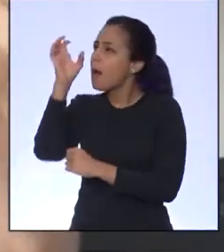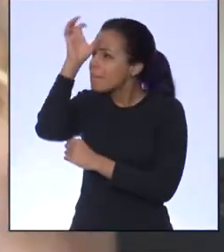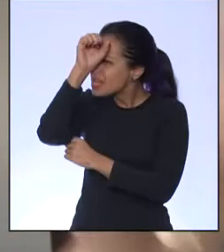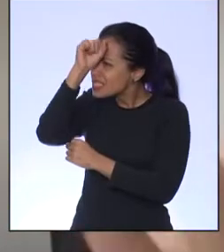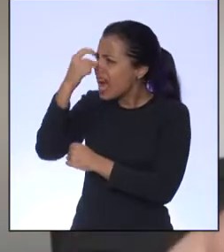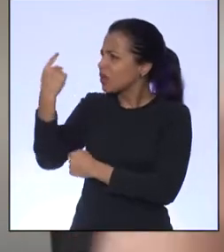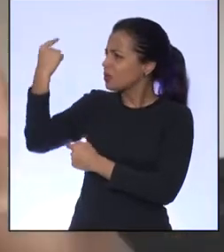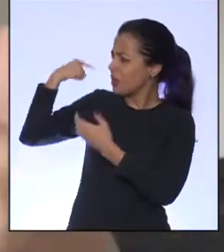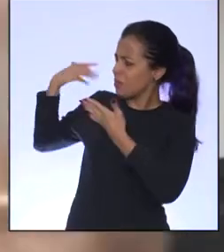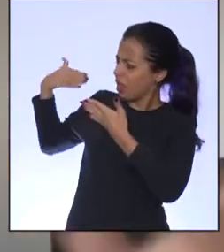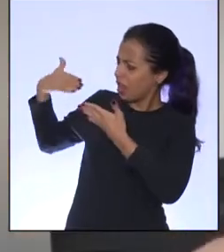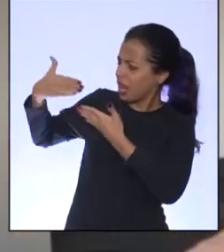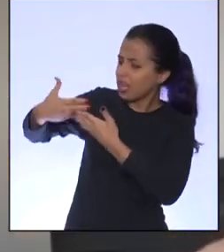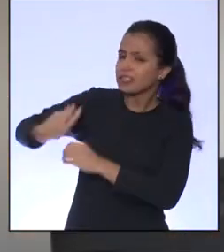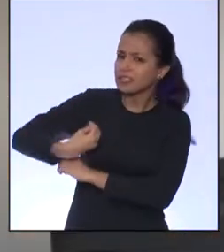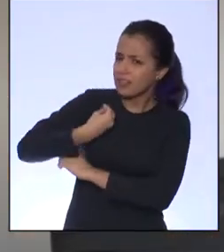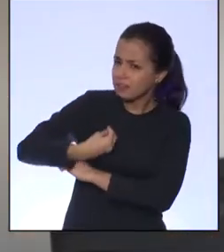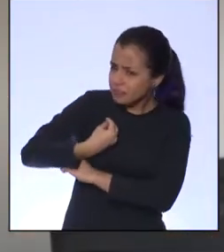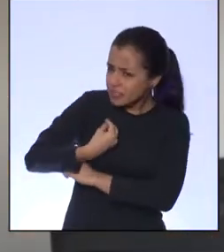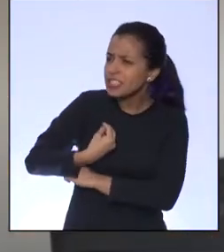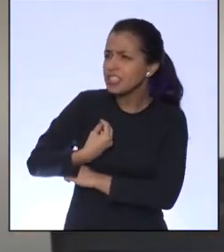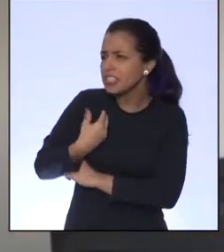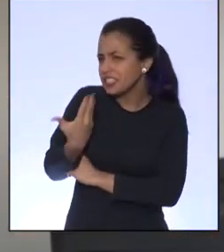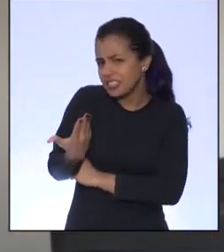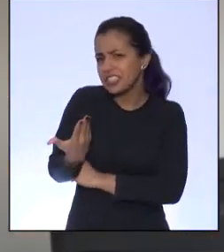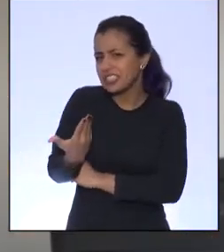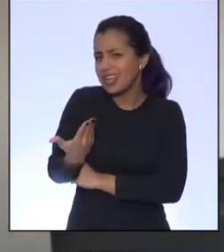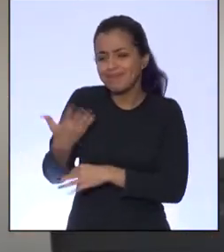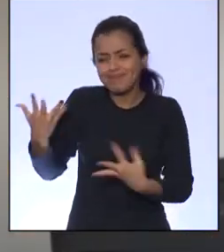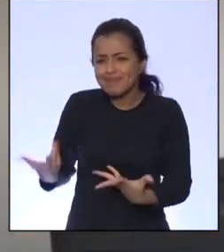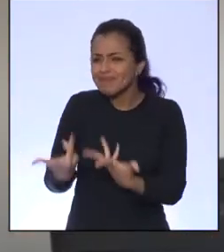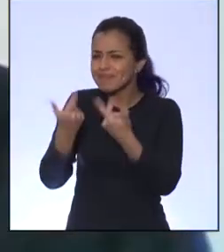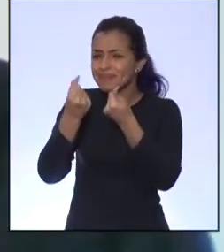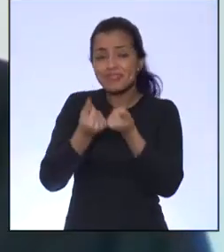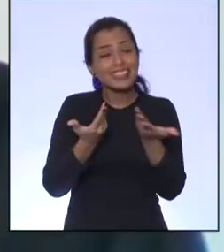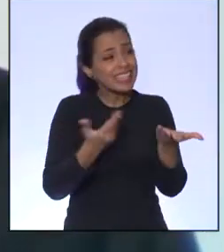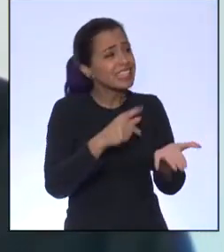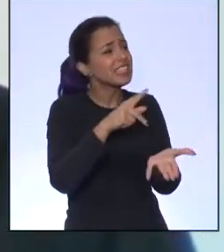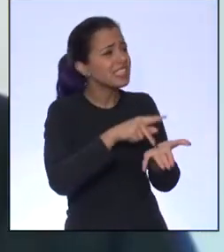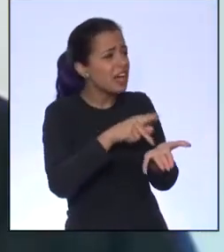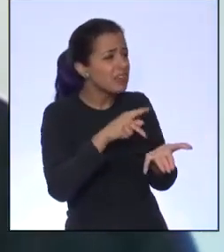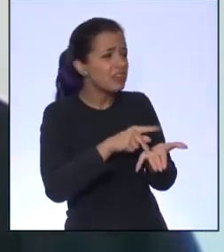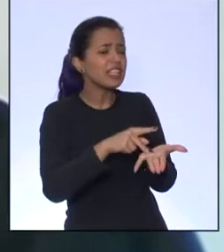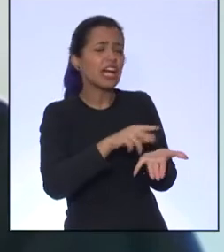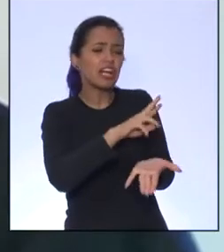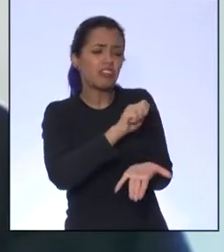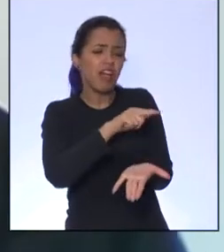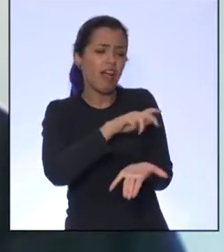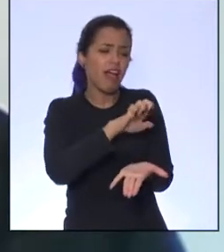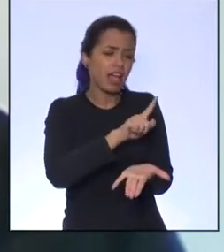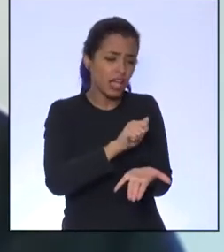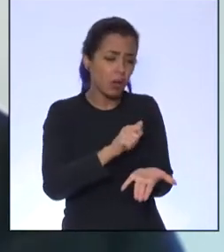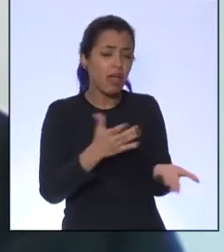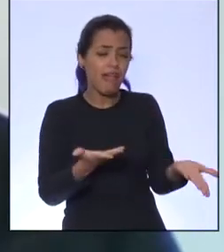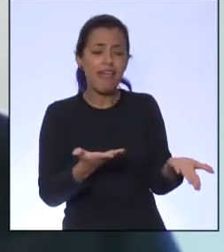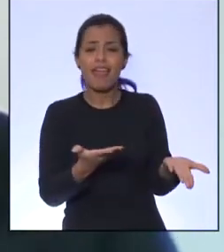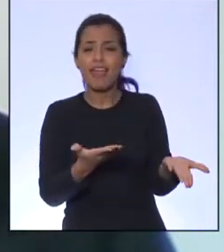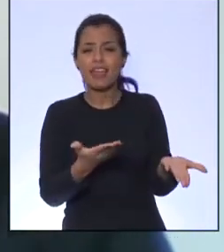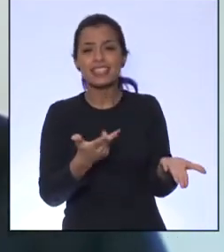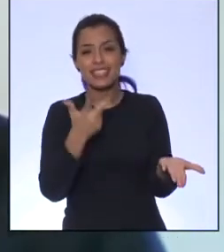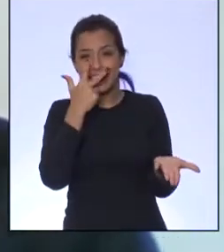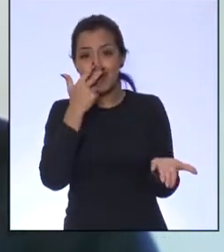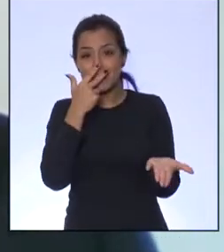vida, né? Enfim, fantástico. Na verdade, né, Raquel? Vocês viram que eu já mudei o ambiente aqui.